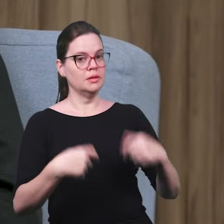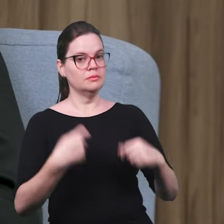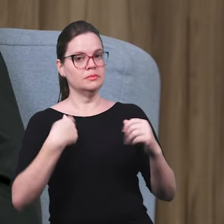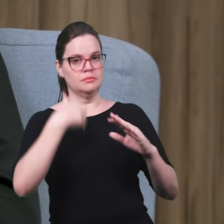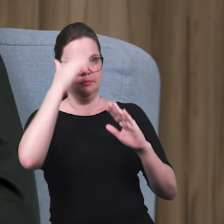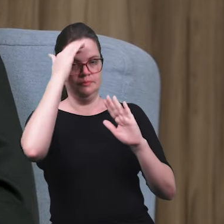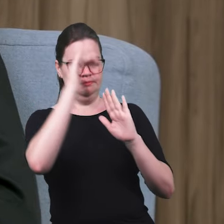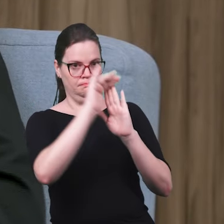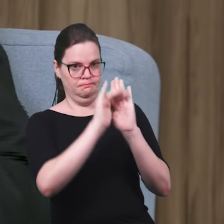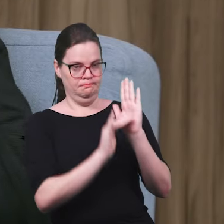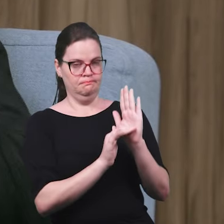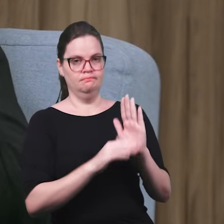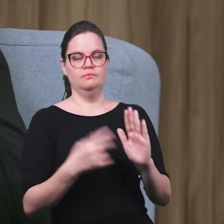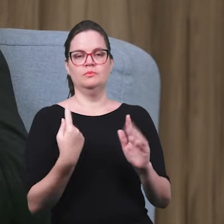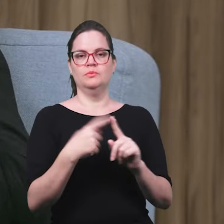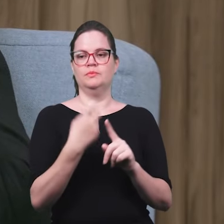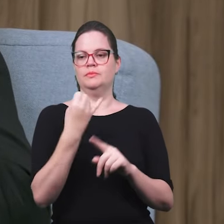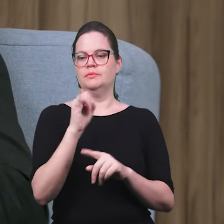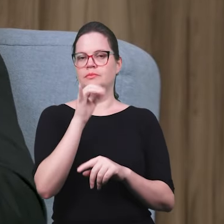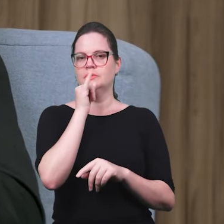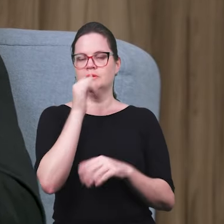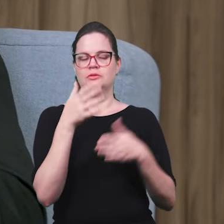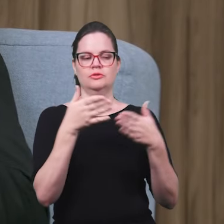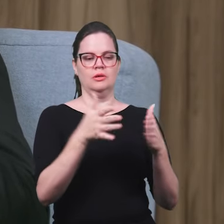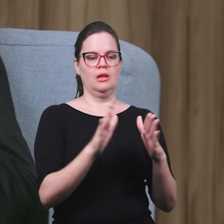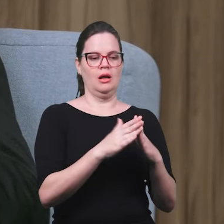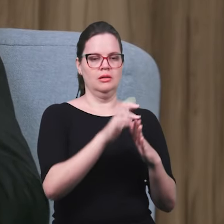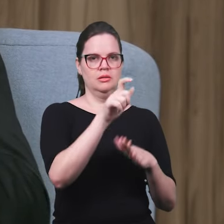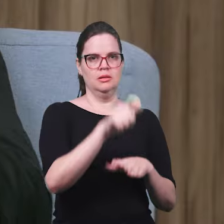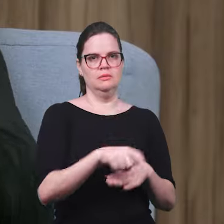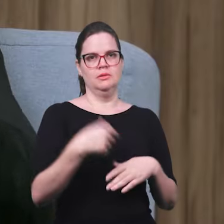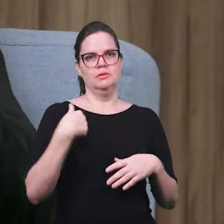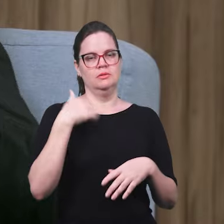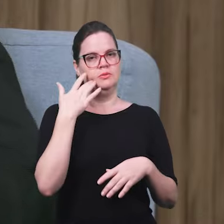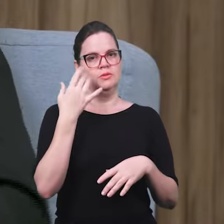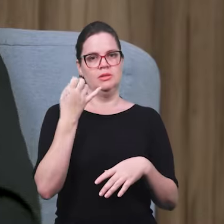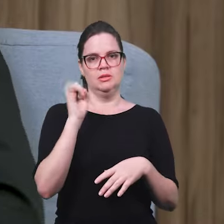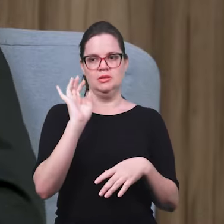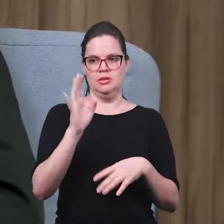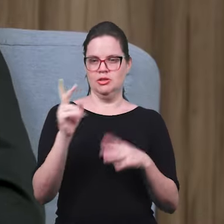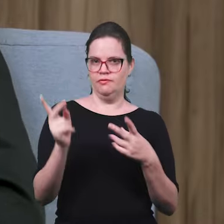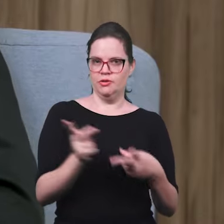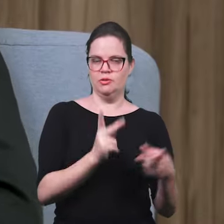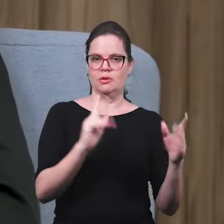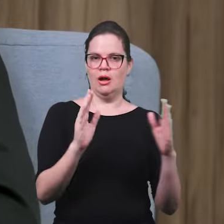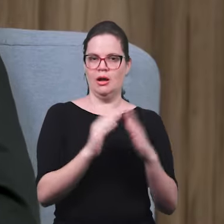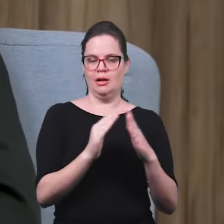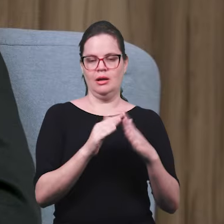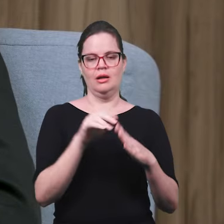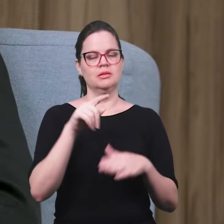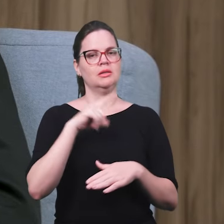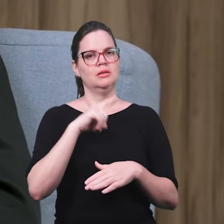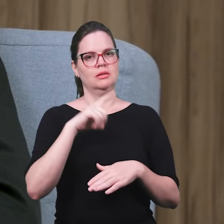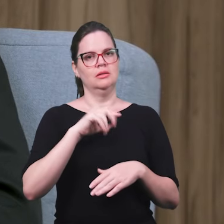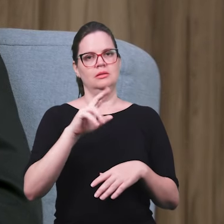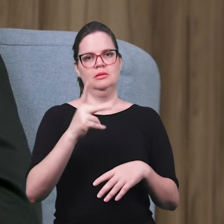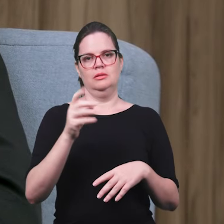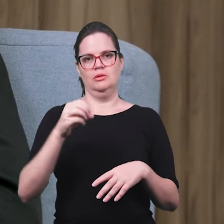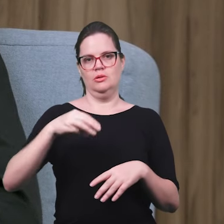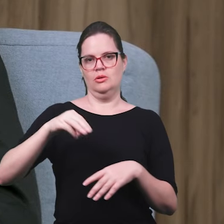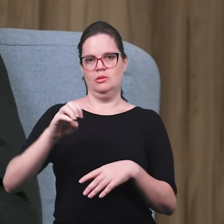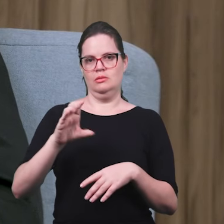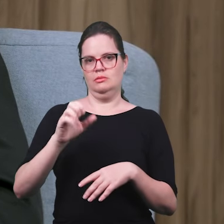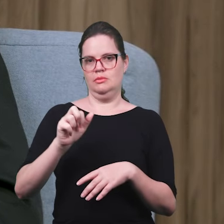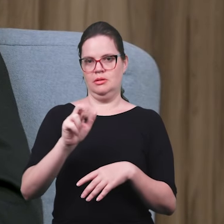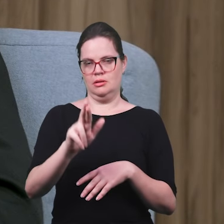seguidas. Não é isso mesmo, Thalita? Então, assim, você chega na casa de alguém, eu não sei se alguém que já teve a oportunidade de visitar algum lar,